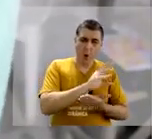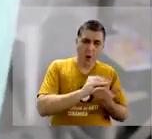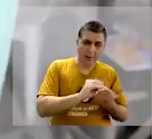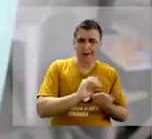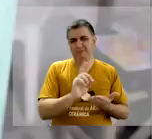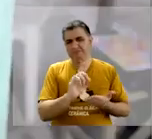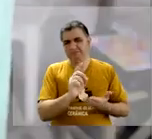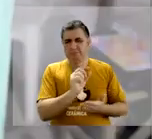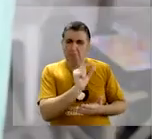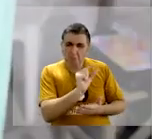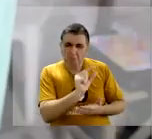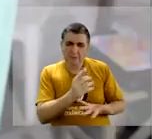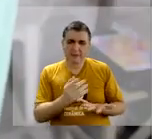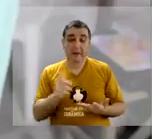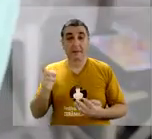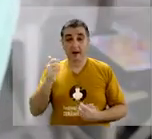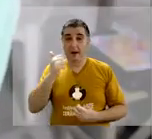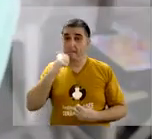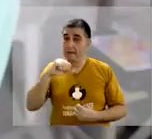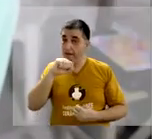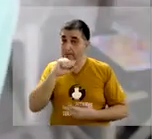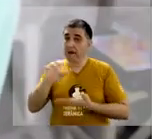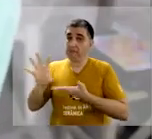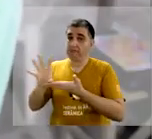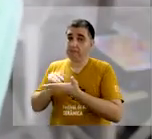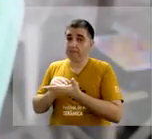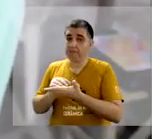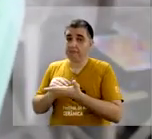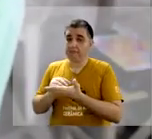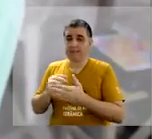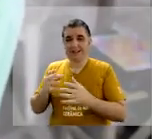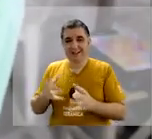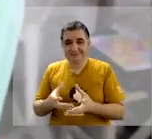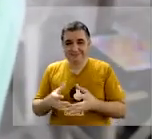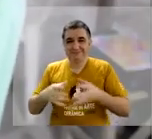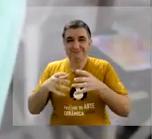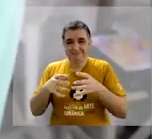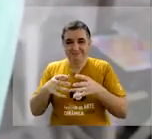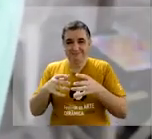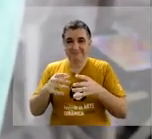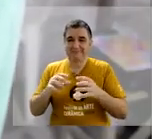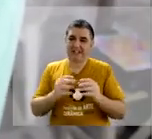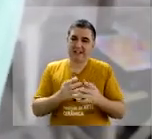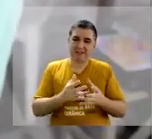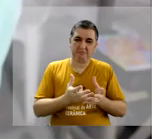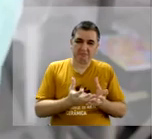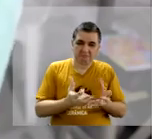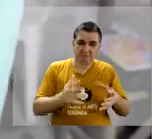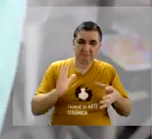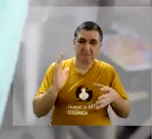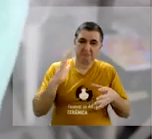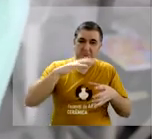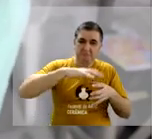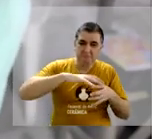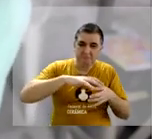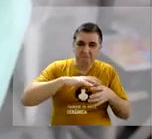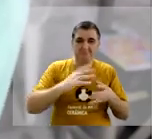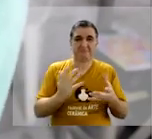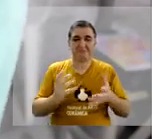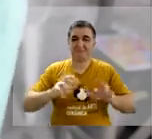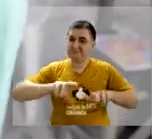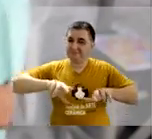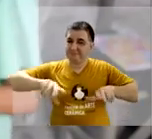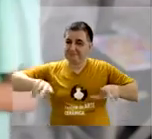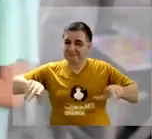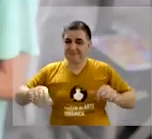da minha mãe, fazia, quando era pequena, e da minha avó, é só moringa e pote. O resto já foi bem diferenciado.